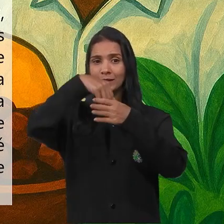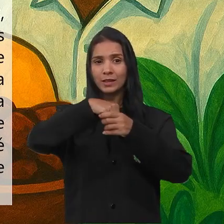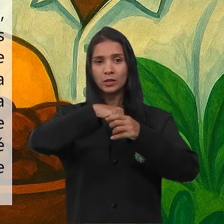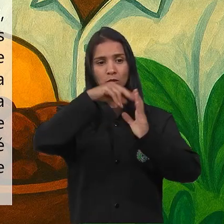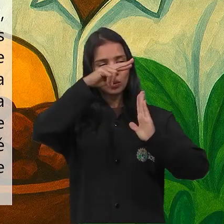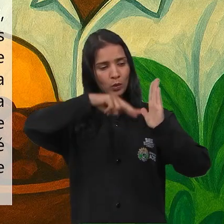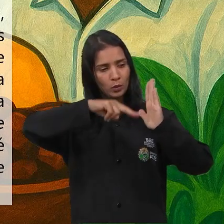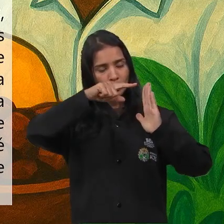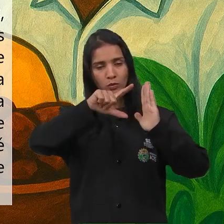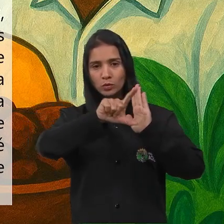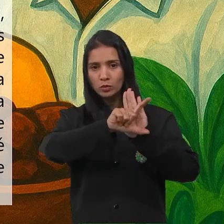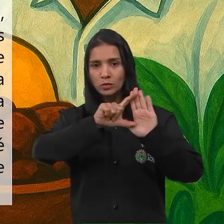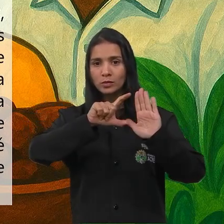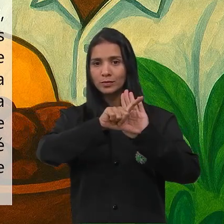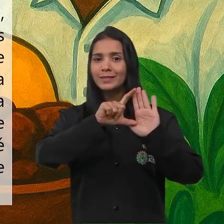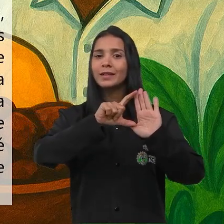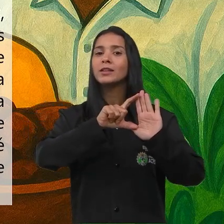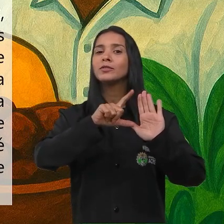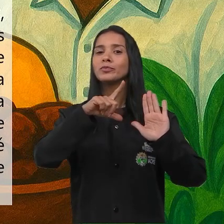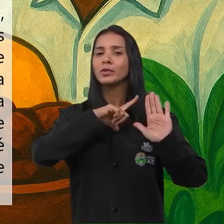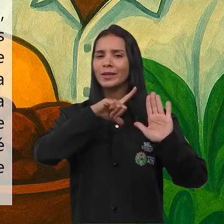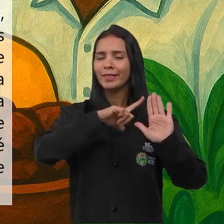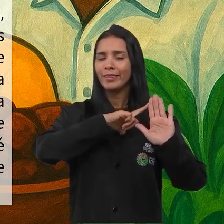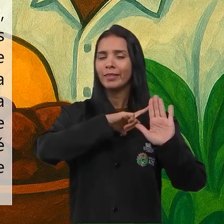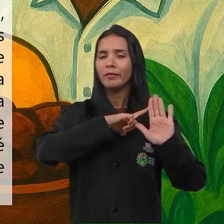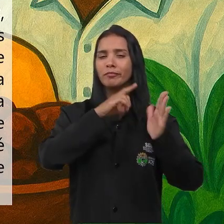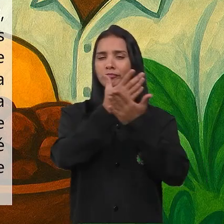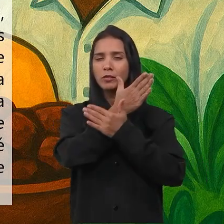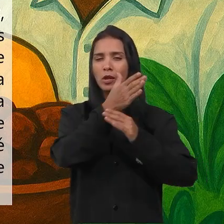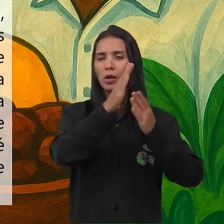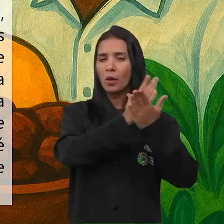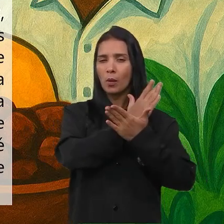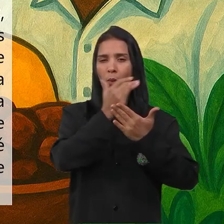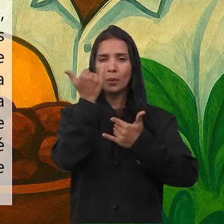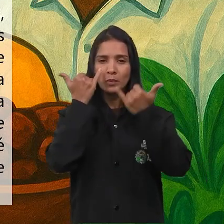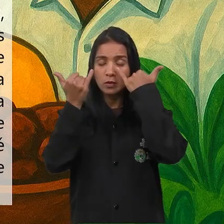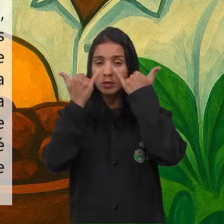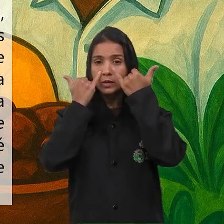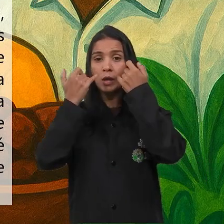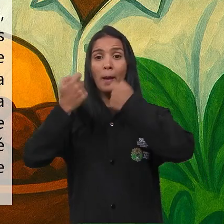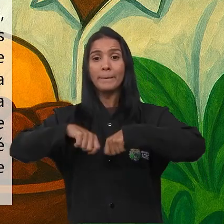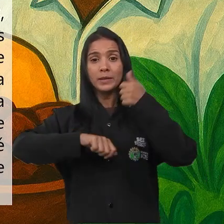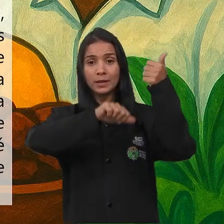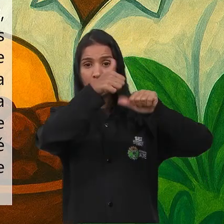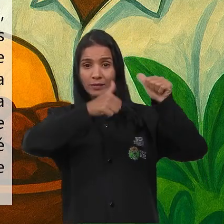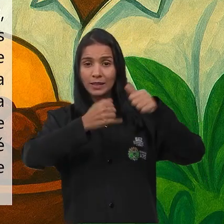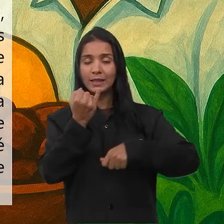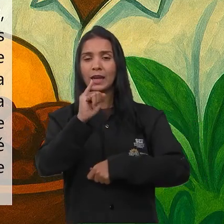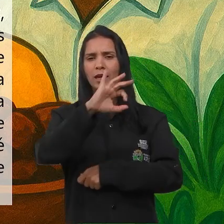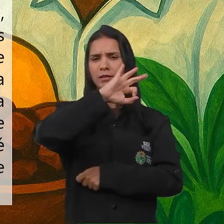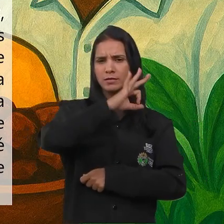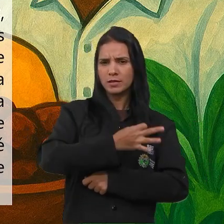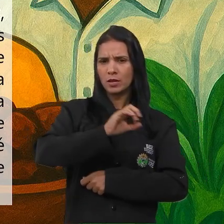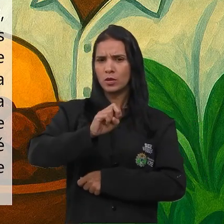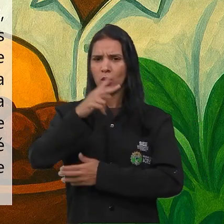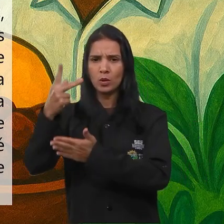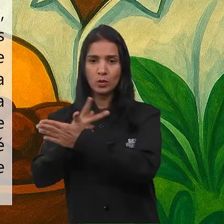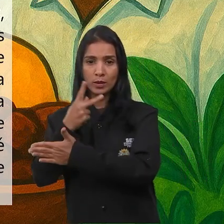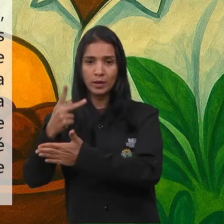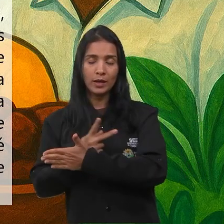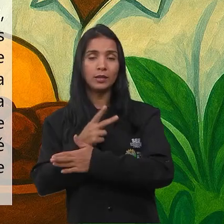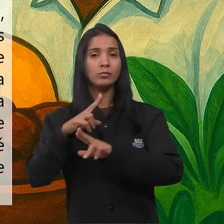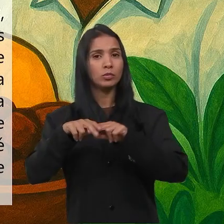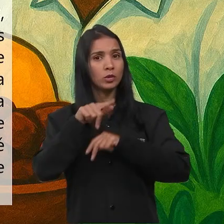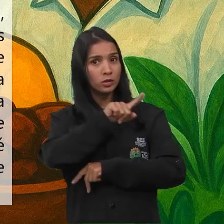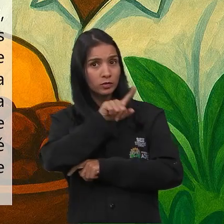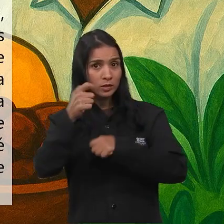esse texto ele vai ser correto ou se ele vai ser incorreto. Preparados então? Eu quero que vocês fiquem atentos